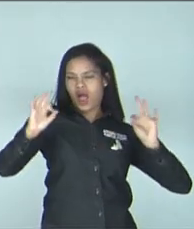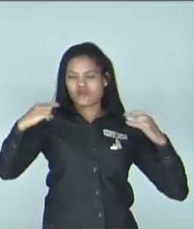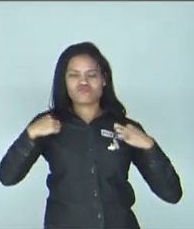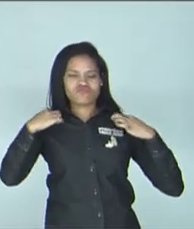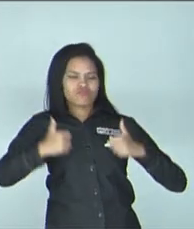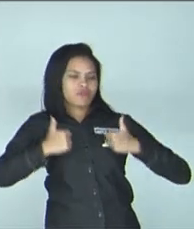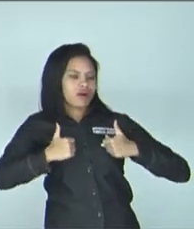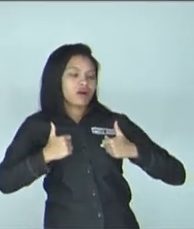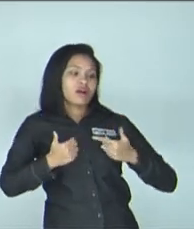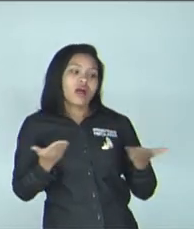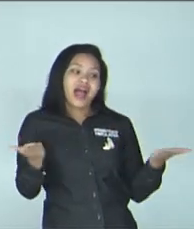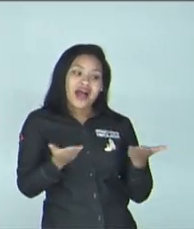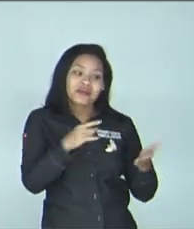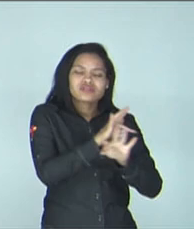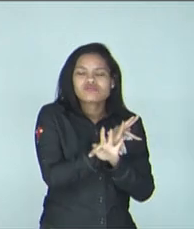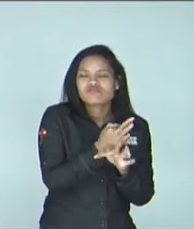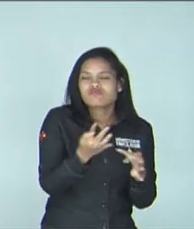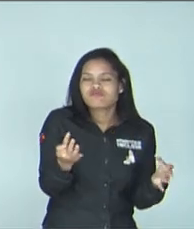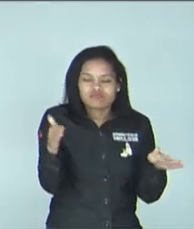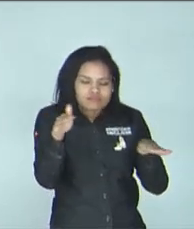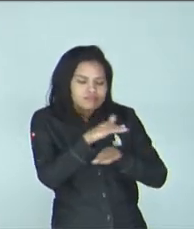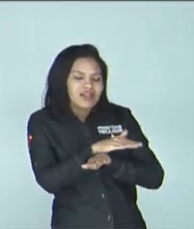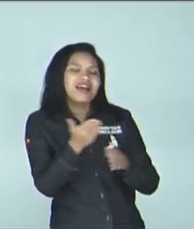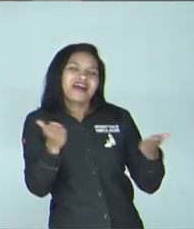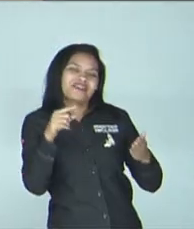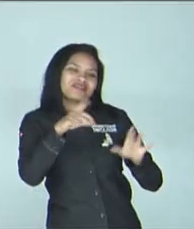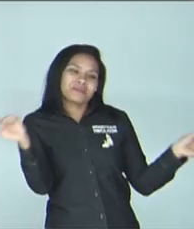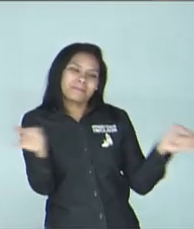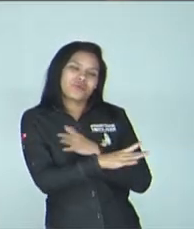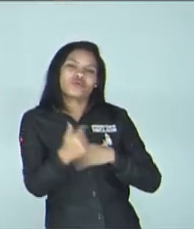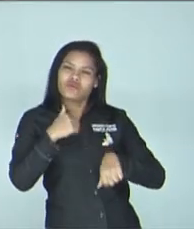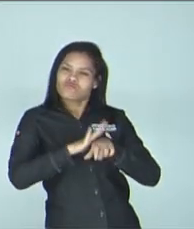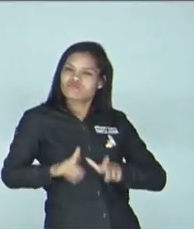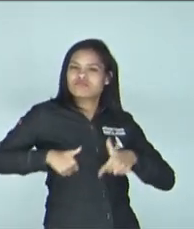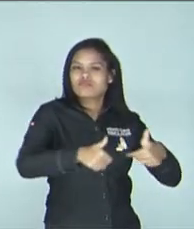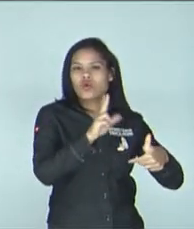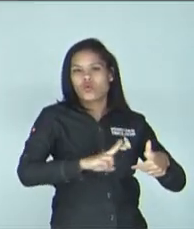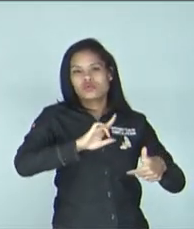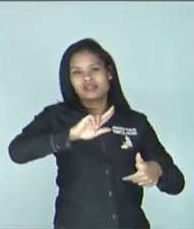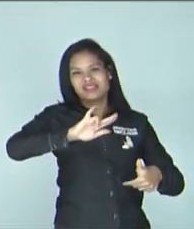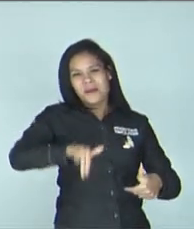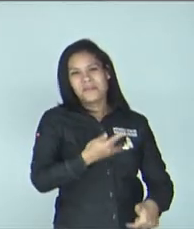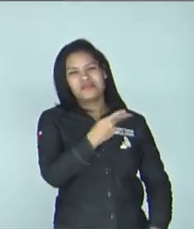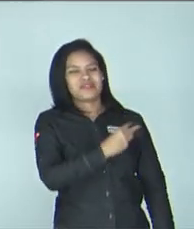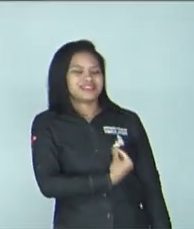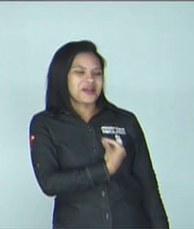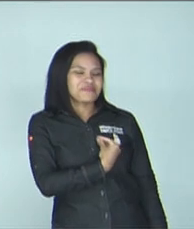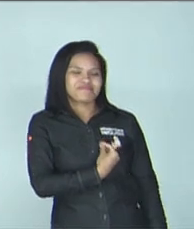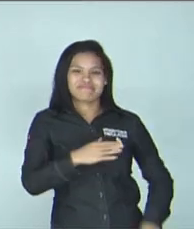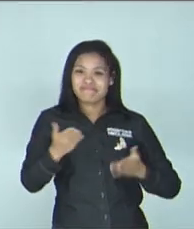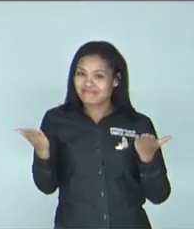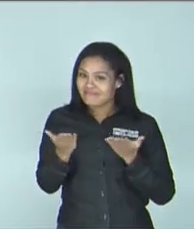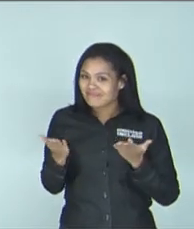acha o cara você tá pronto para ser usado por mim e no dia que você entender que é deus que faz e